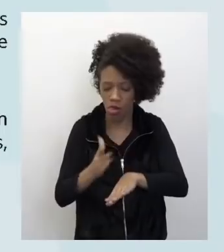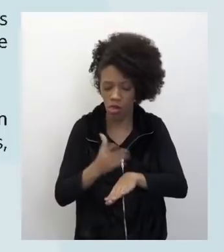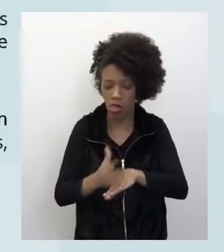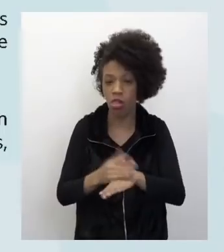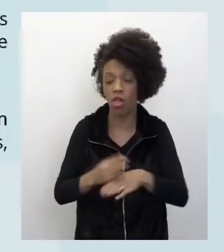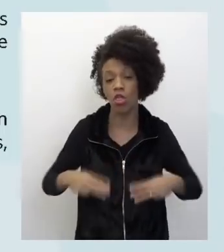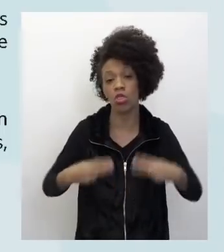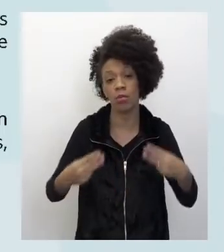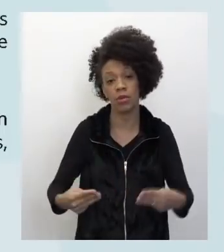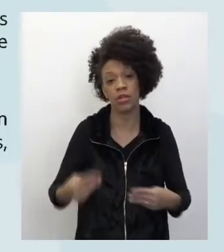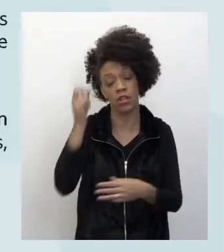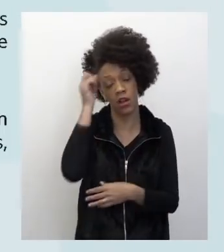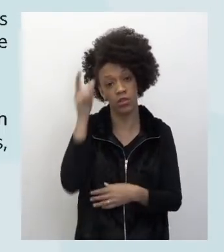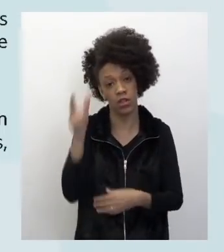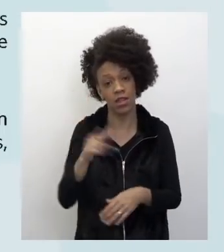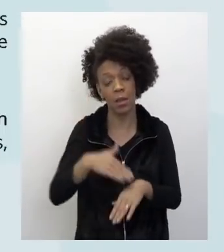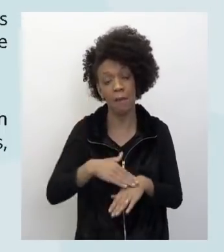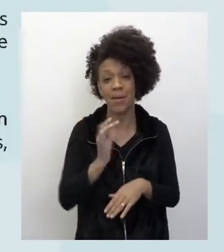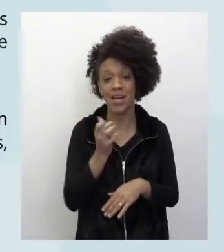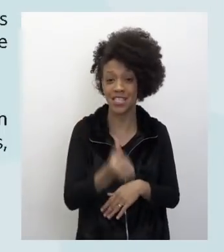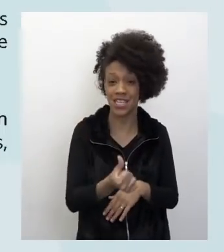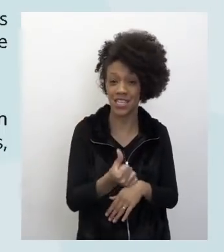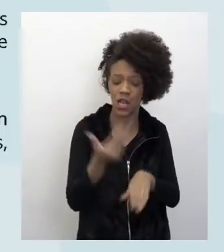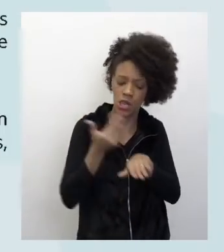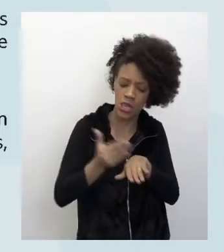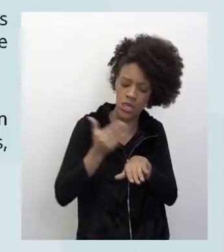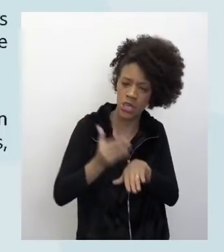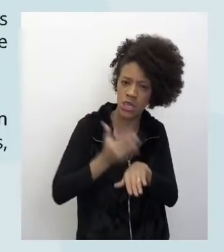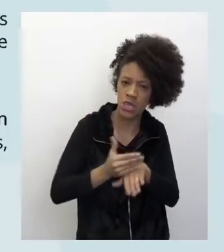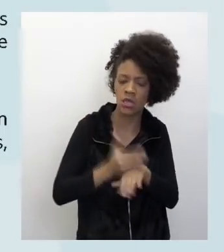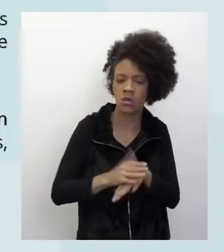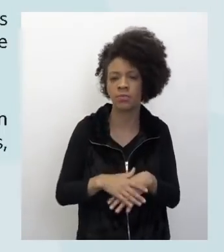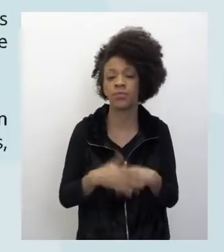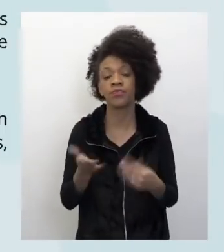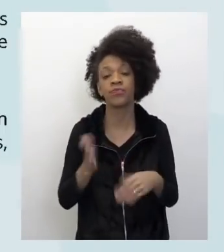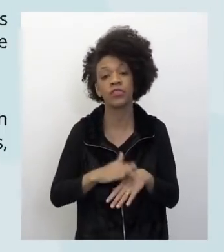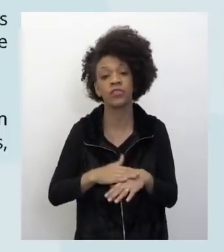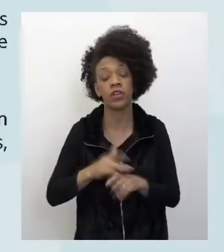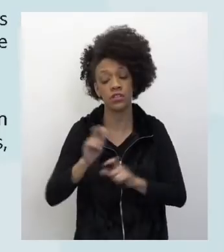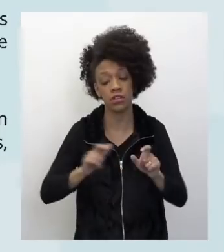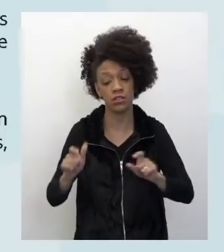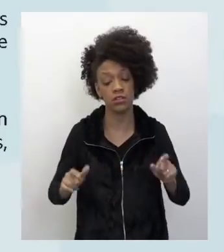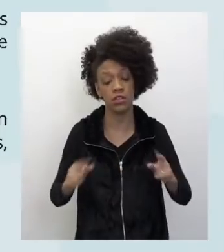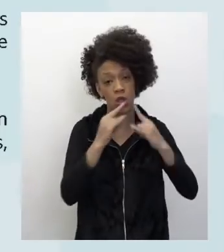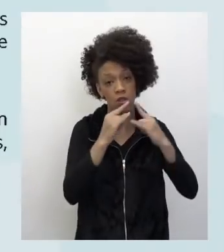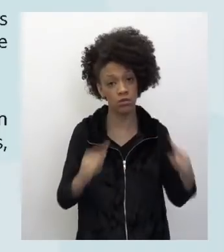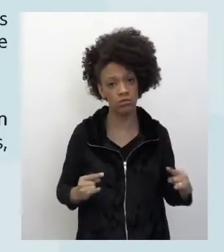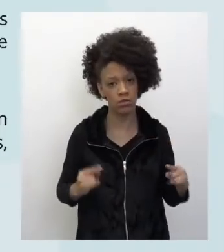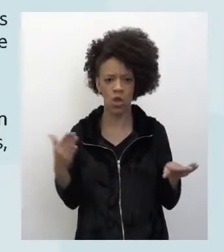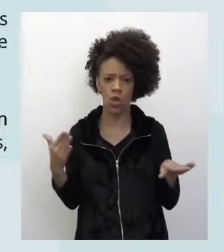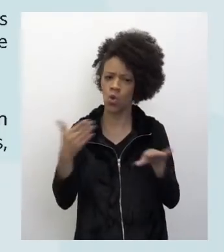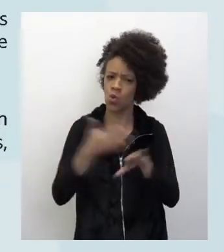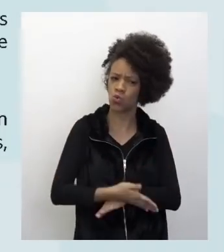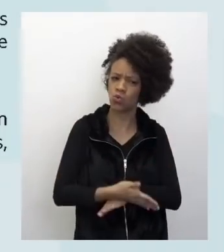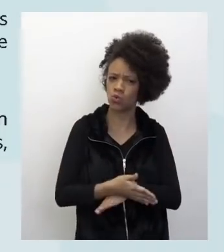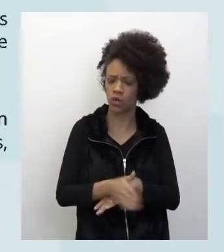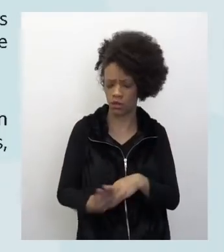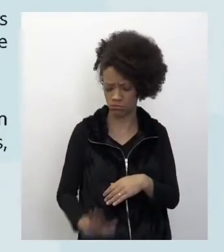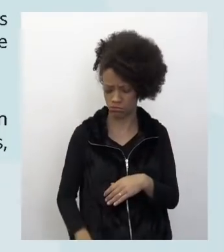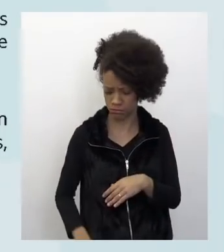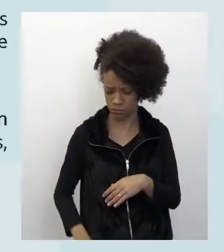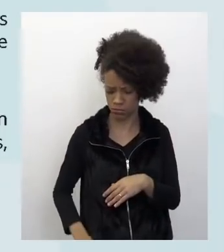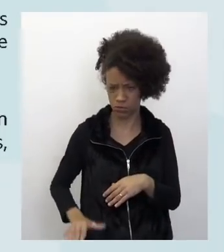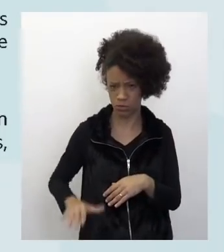mais 6 anos de preparo, o que faz com que a maioria das pessoas que estão nesse circo ingressem ainda muito pequenininho no